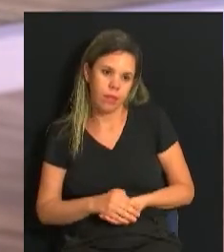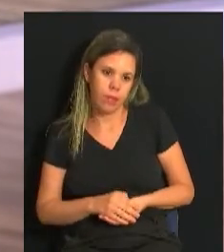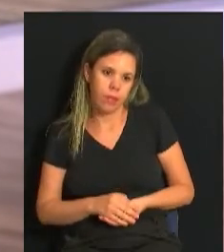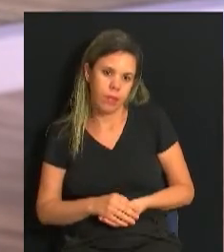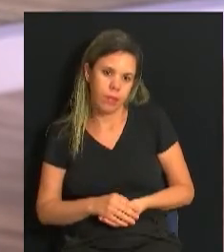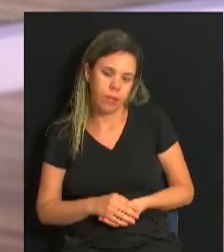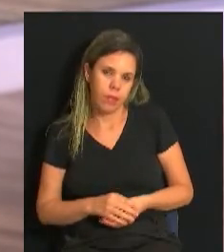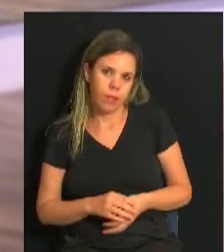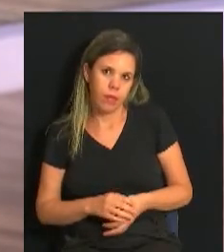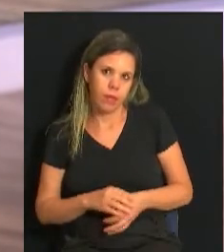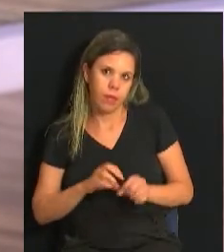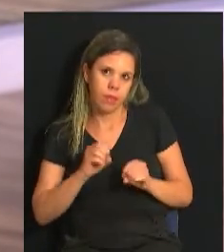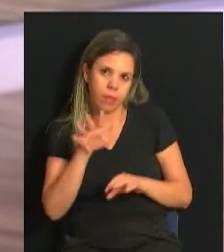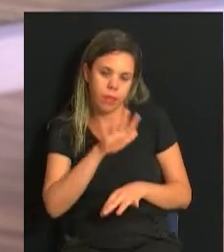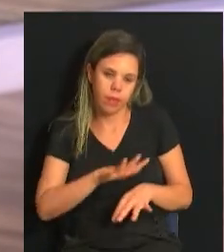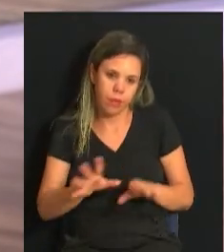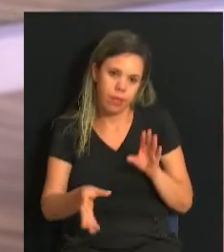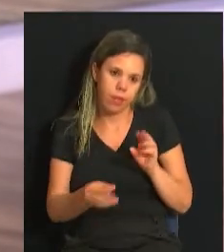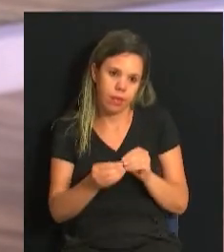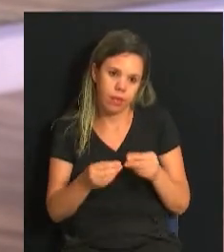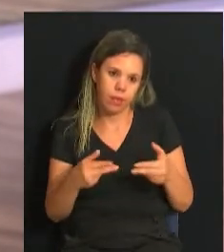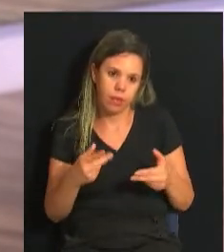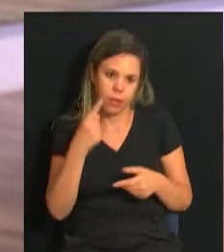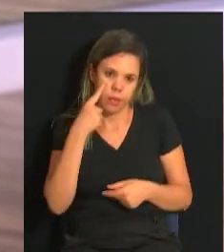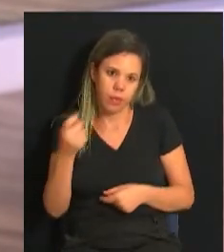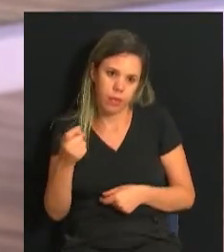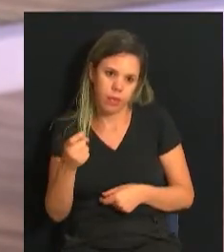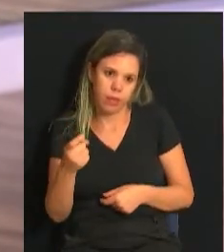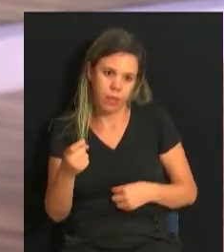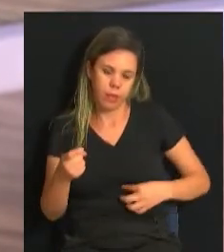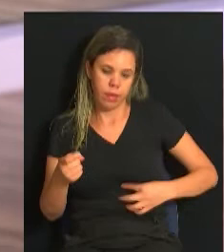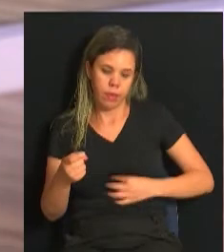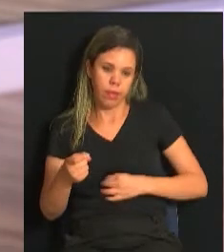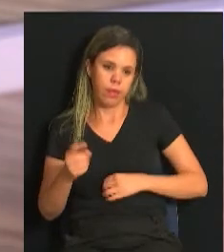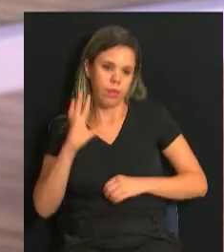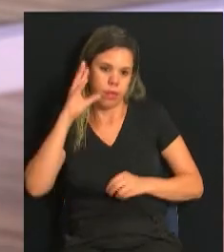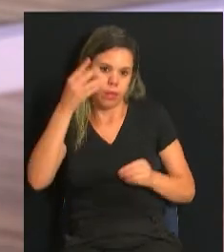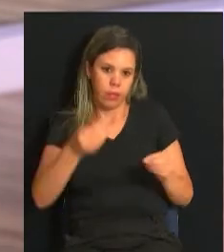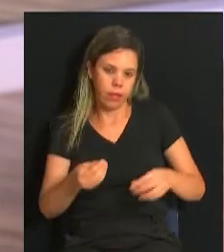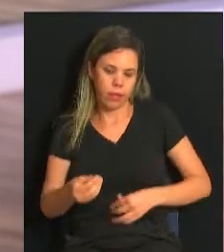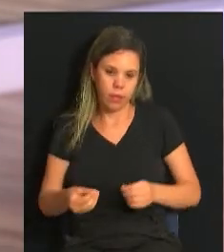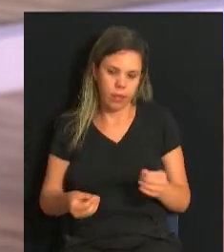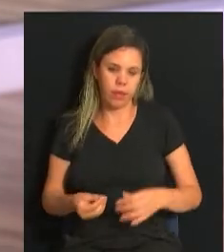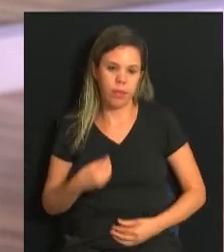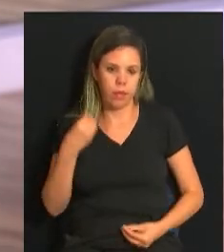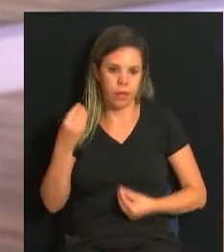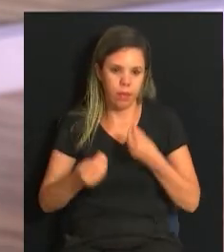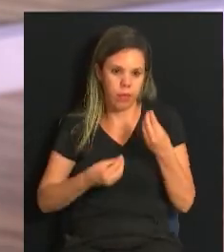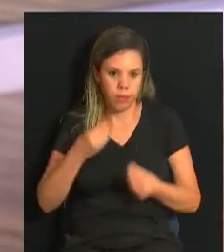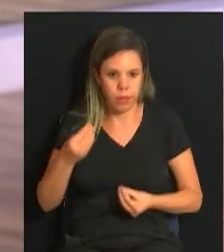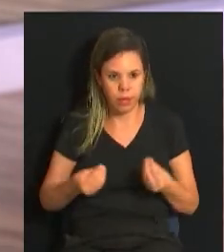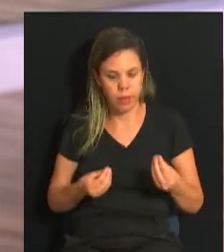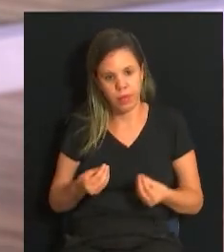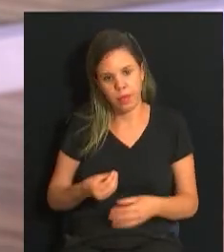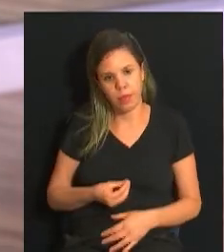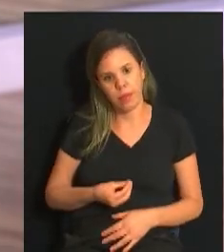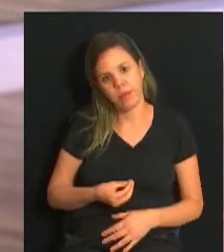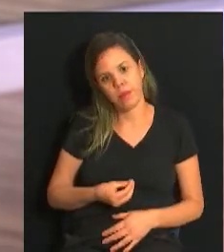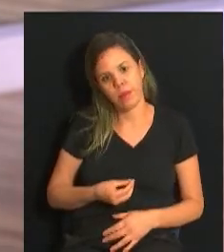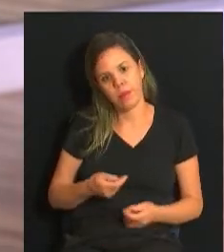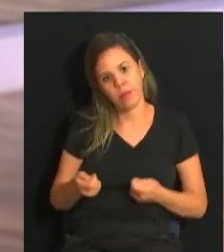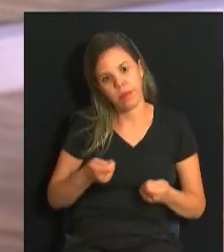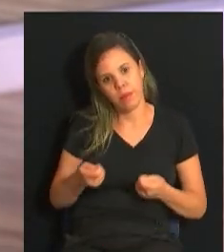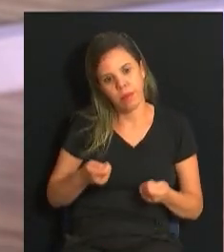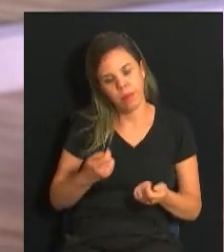e como Dalla uma forma interessante entendendo como um agente livre uma